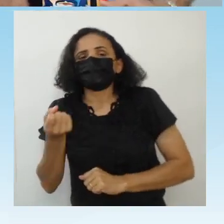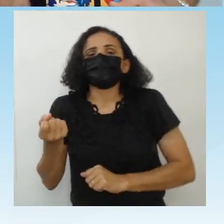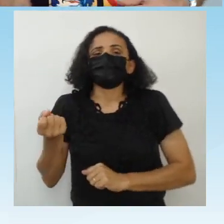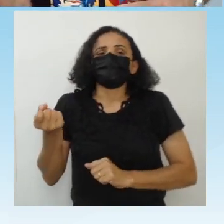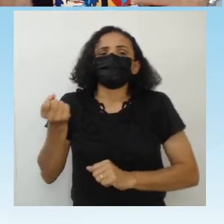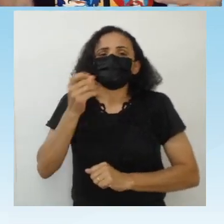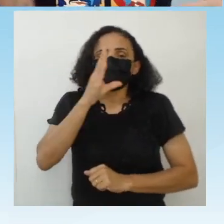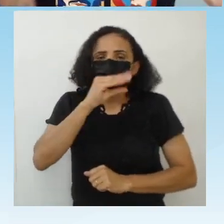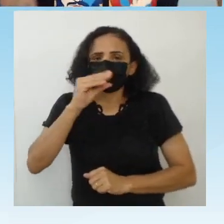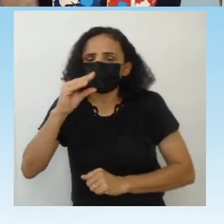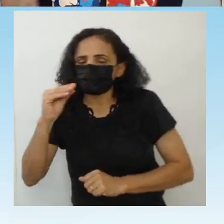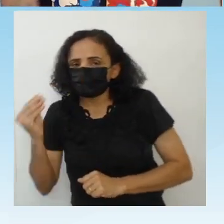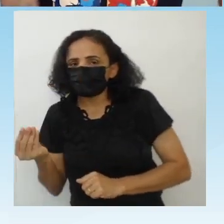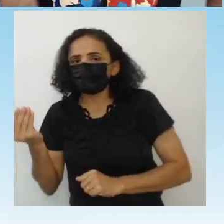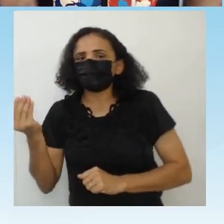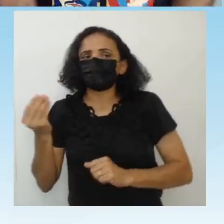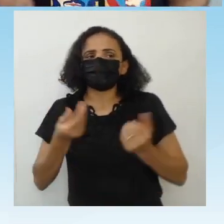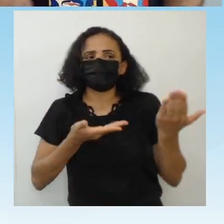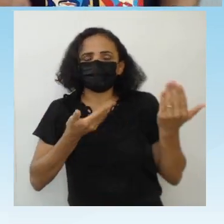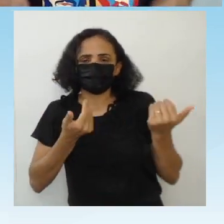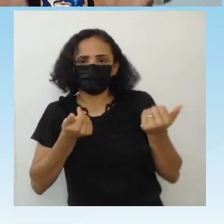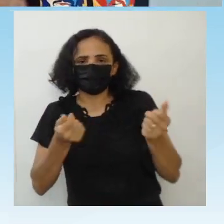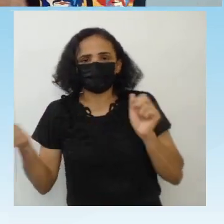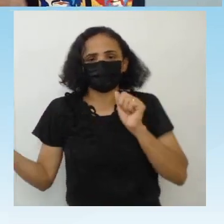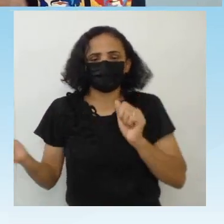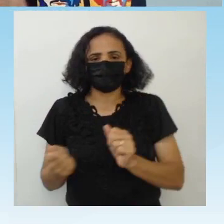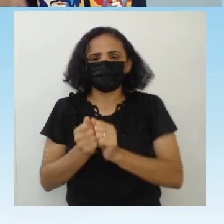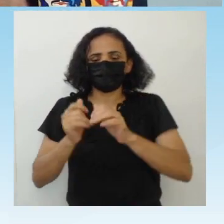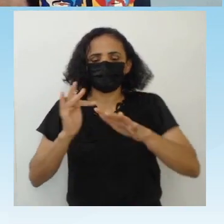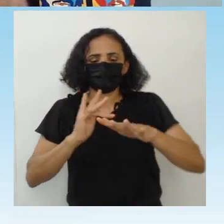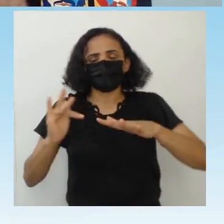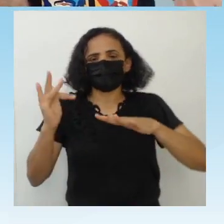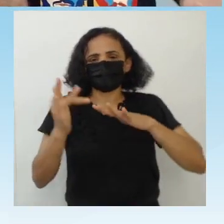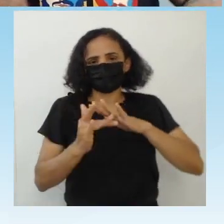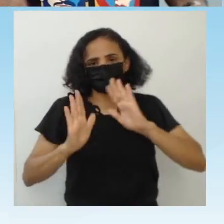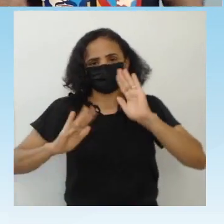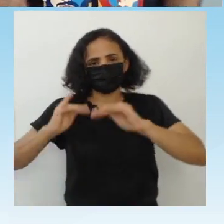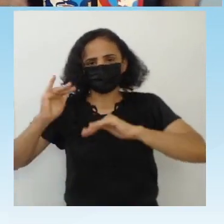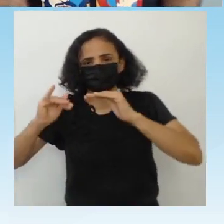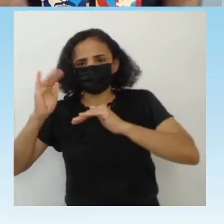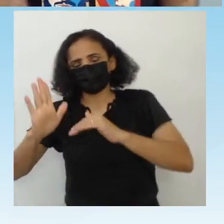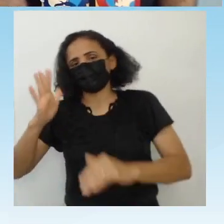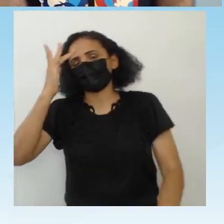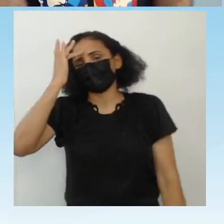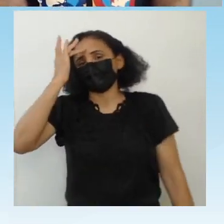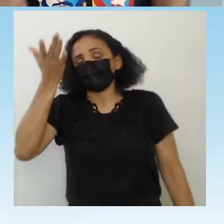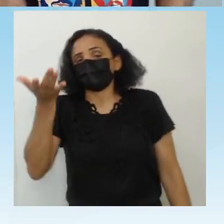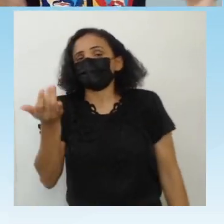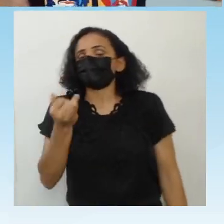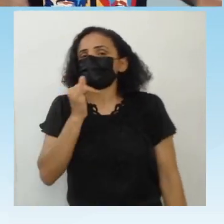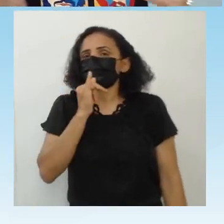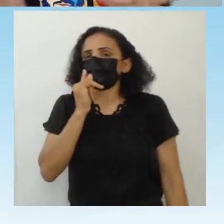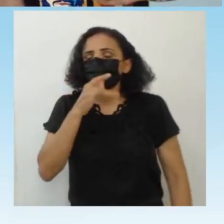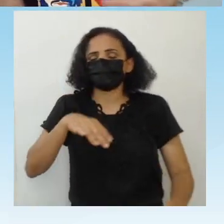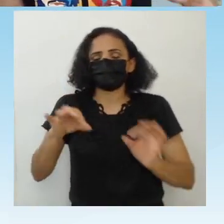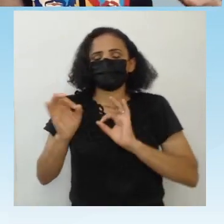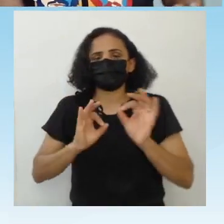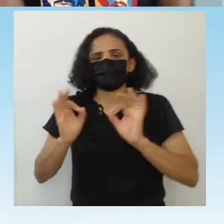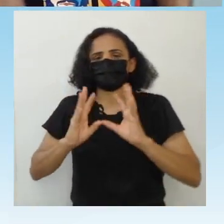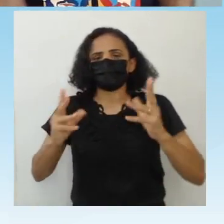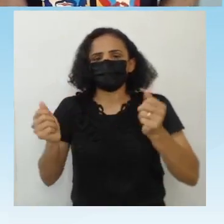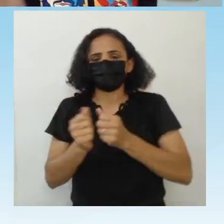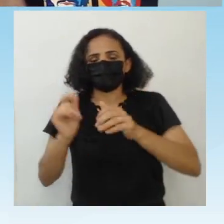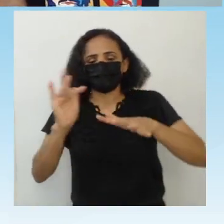têm tanta aproximação com essa mídia eletrônica, tá? E eles facilmente deram um exemplo, se organizaram pelas